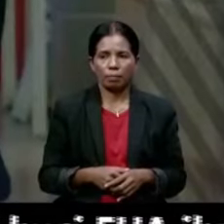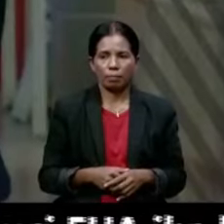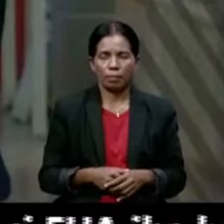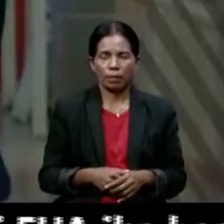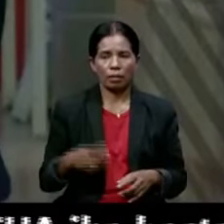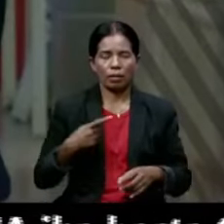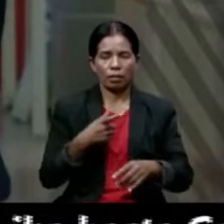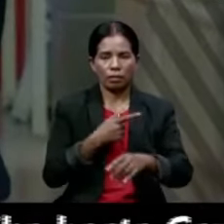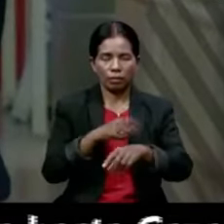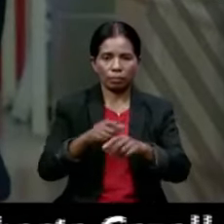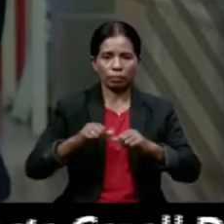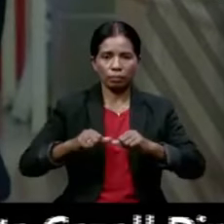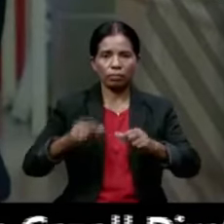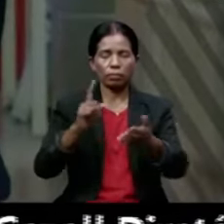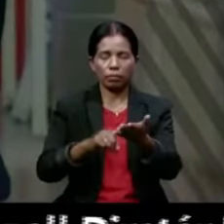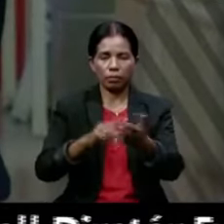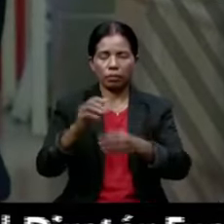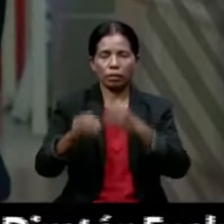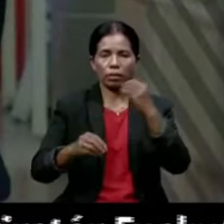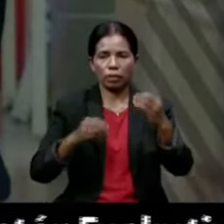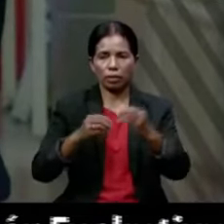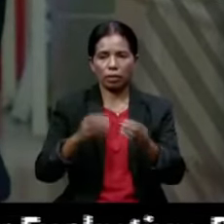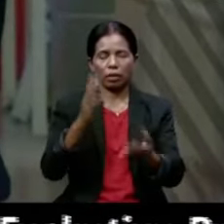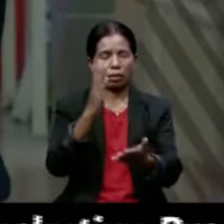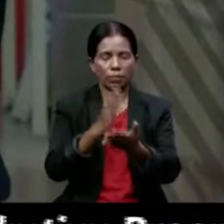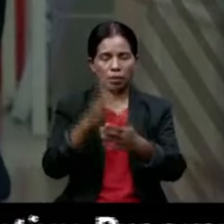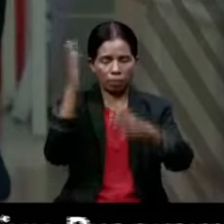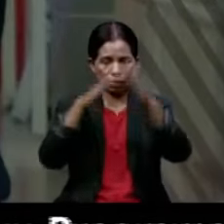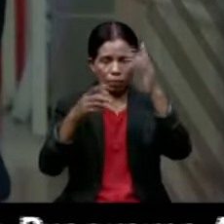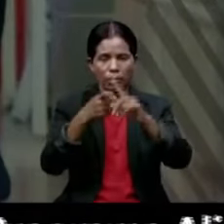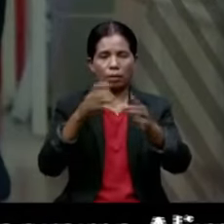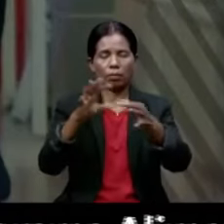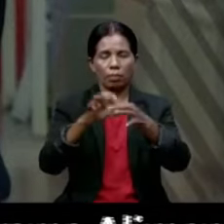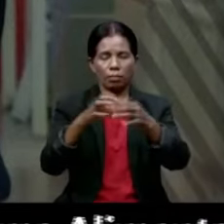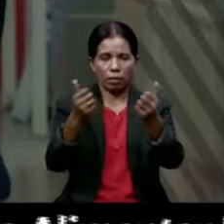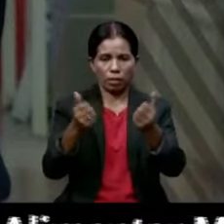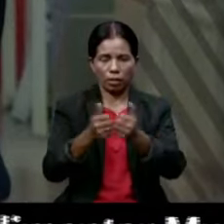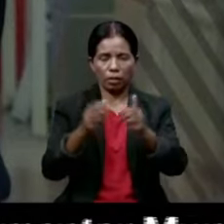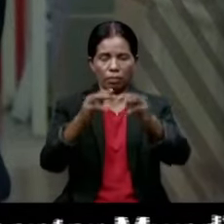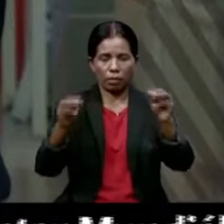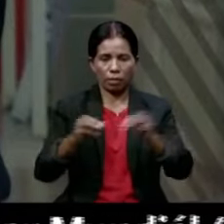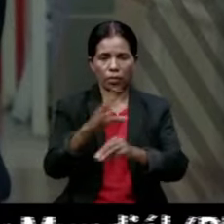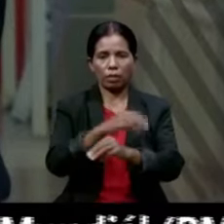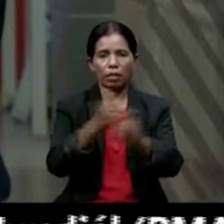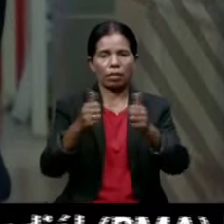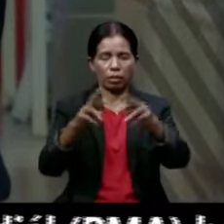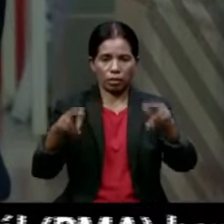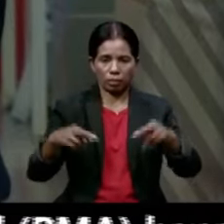Parlamento Nala solita conflit M arte